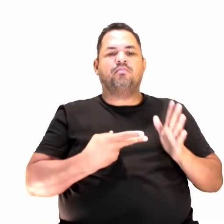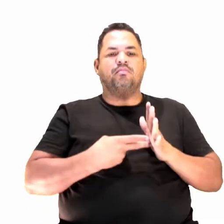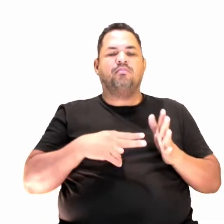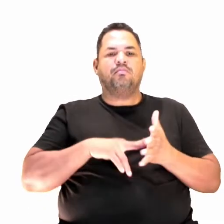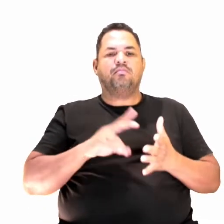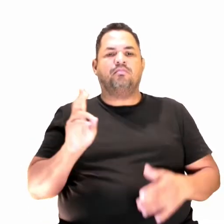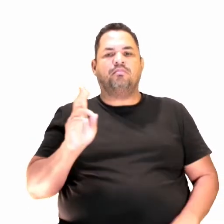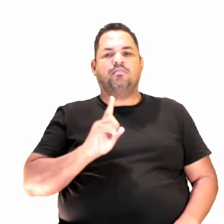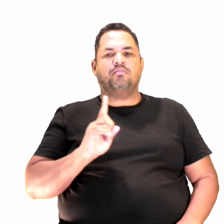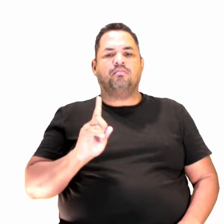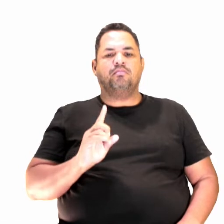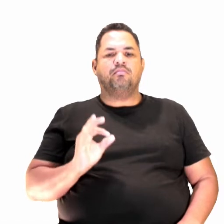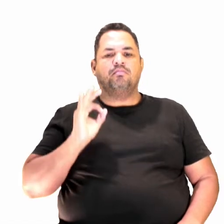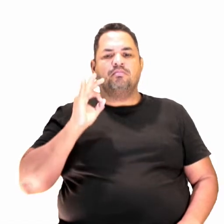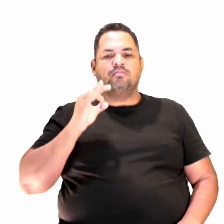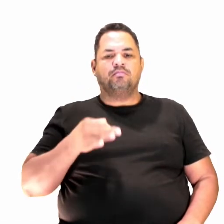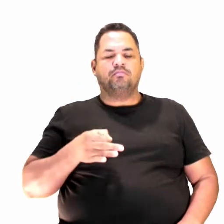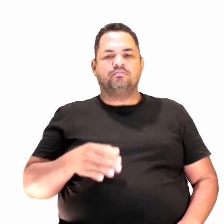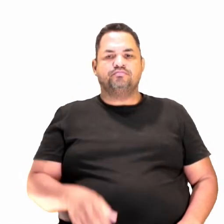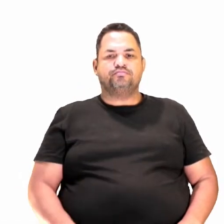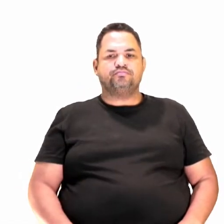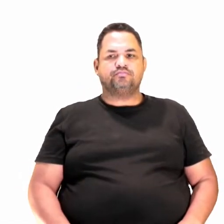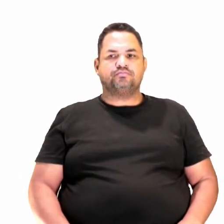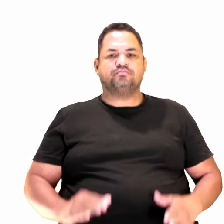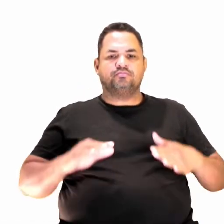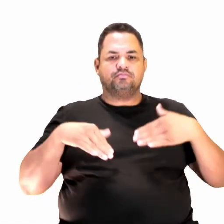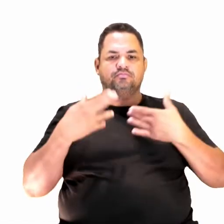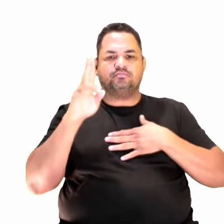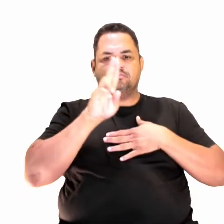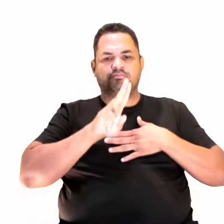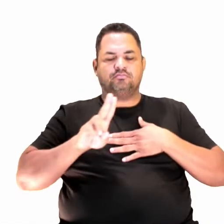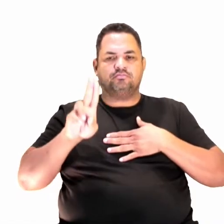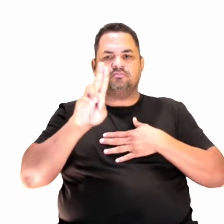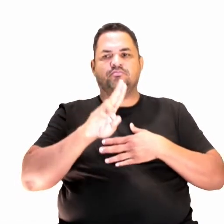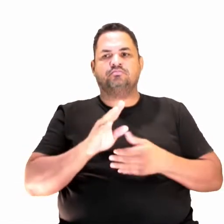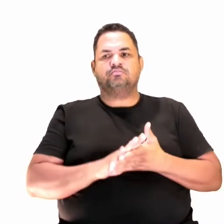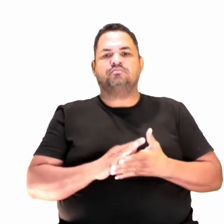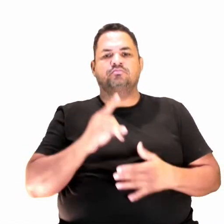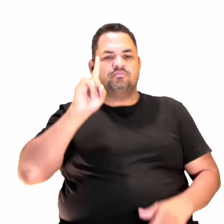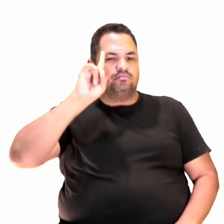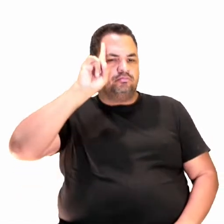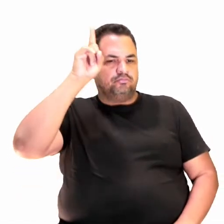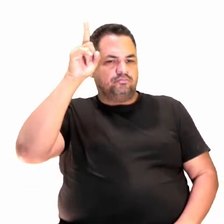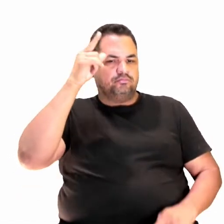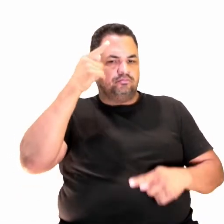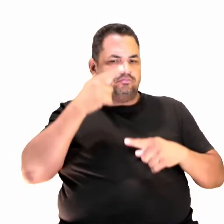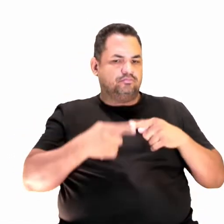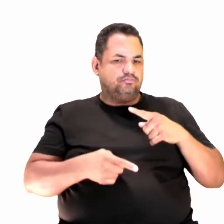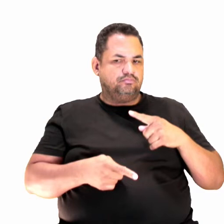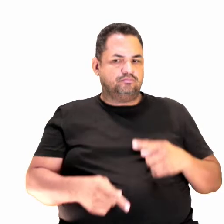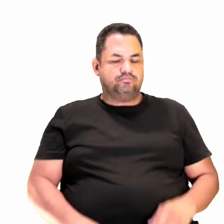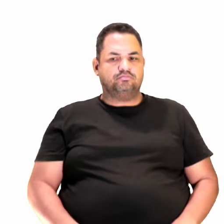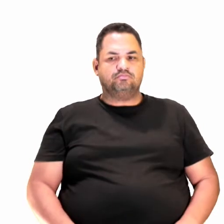não, certo? Significa não. Então, quando você usa must not, ele vai dar a ideia de proibição.